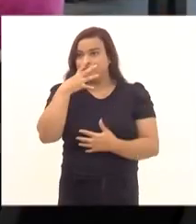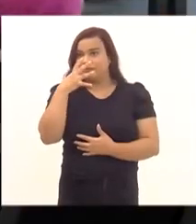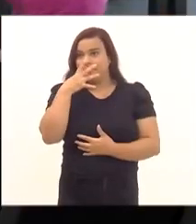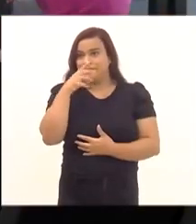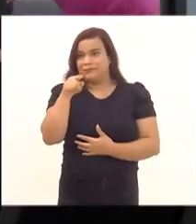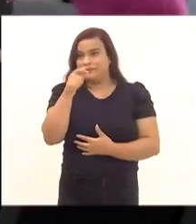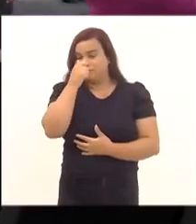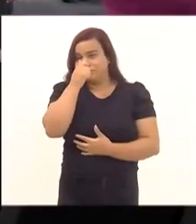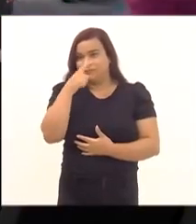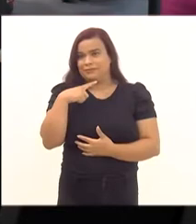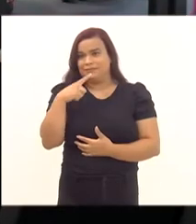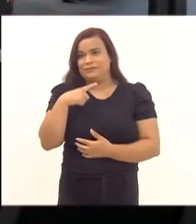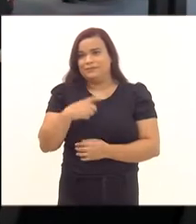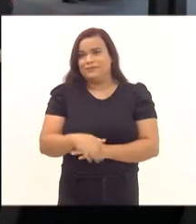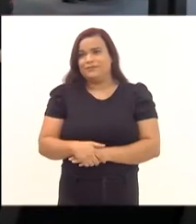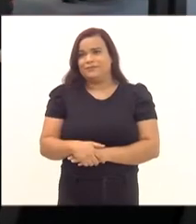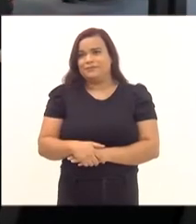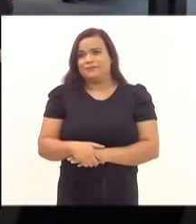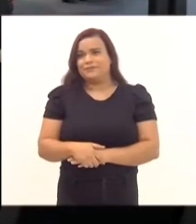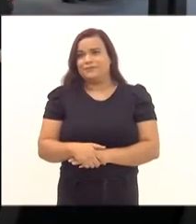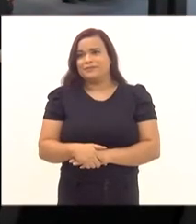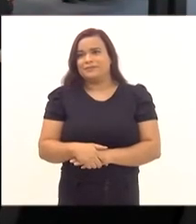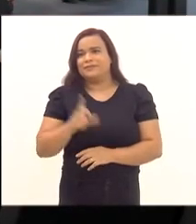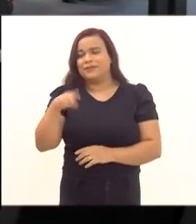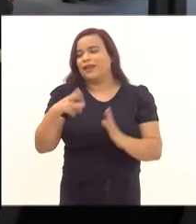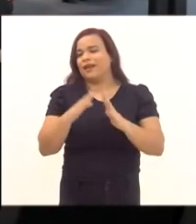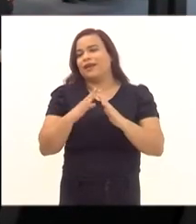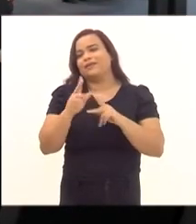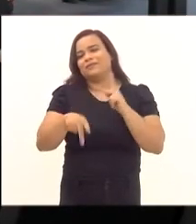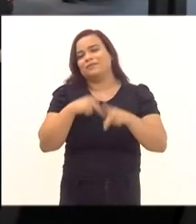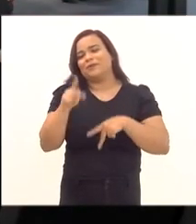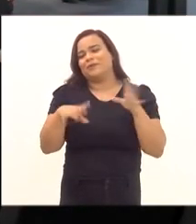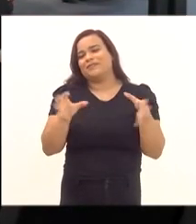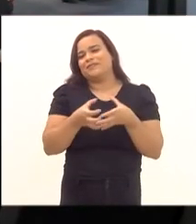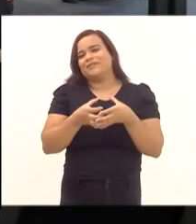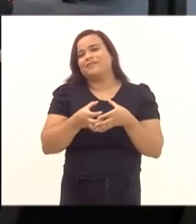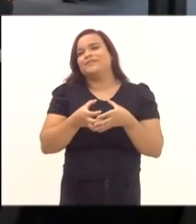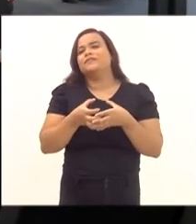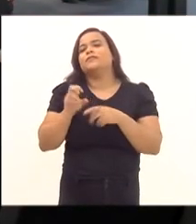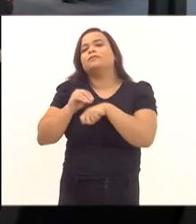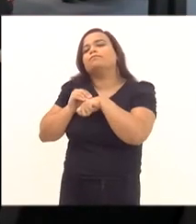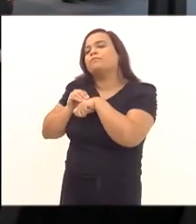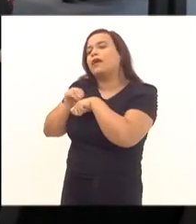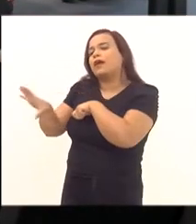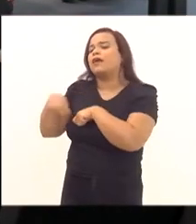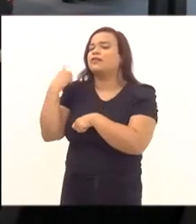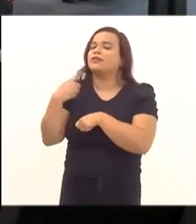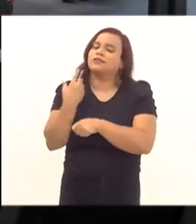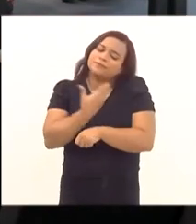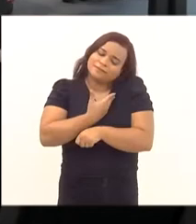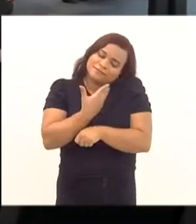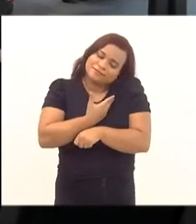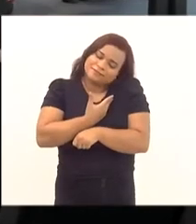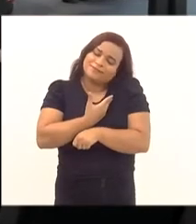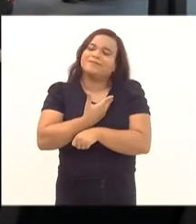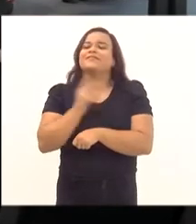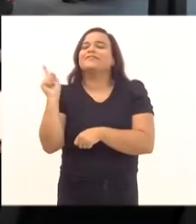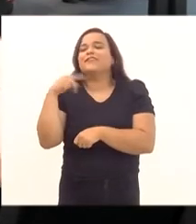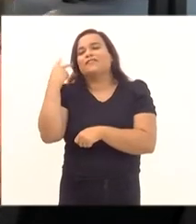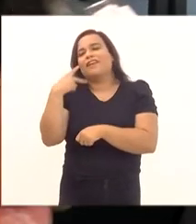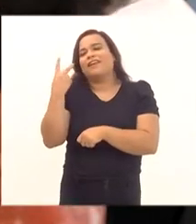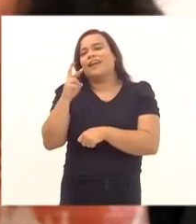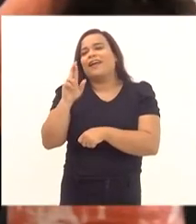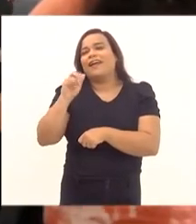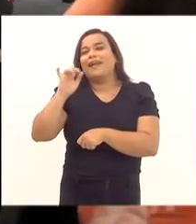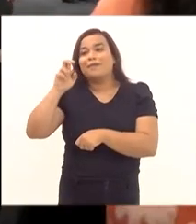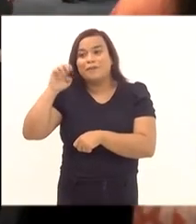vamos lá se chama de povo aquela cara mas passando imediatamente para o nosso queridíssimo também Vereador Reymond